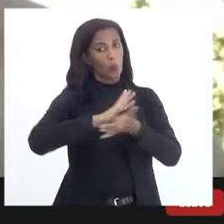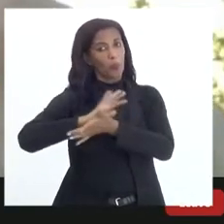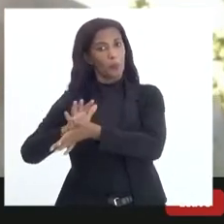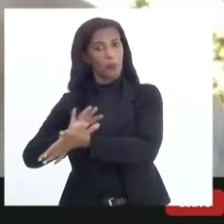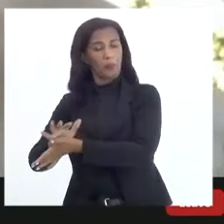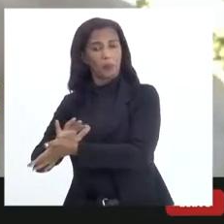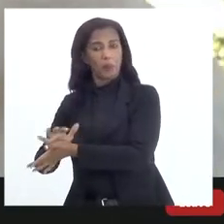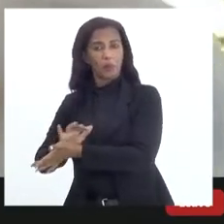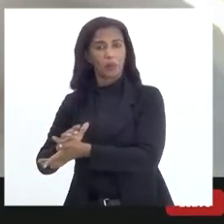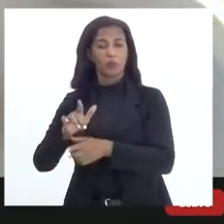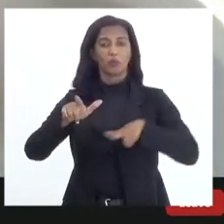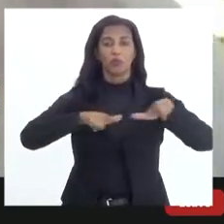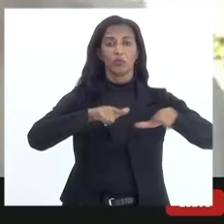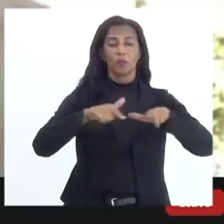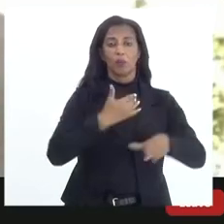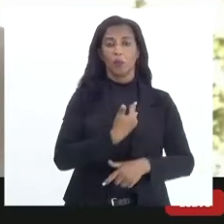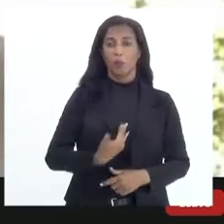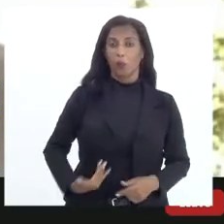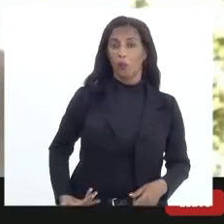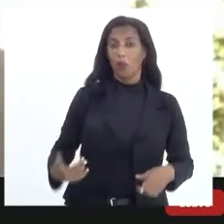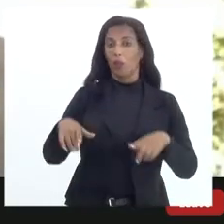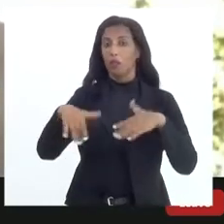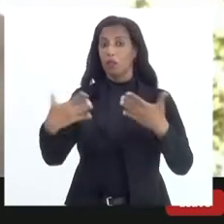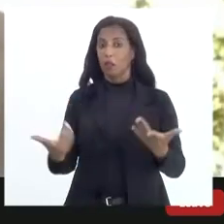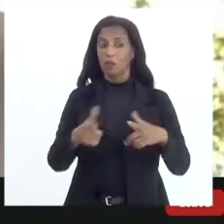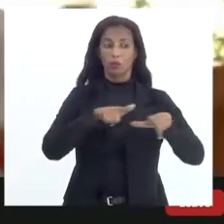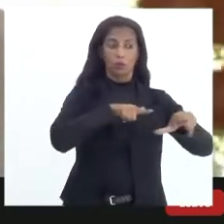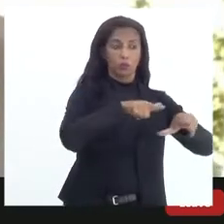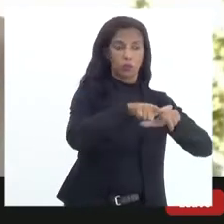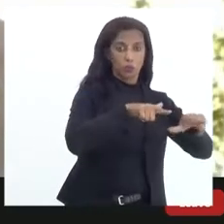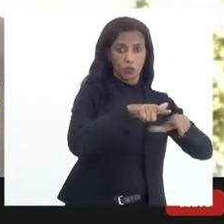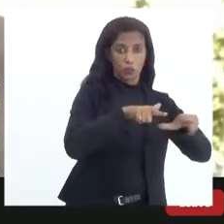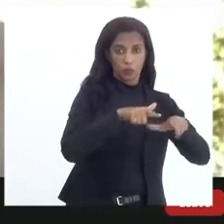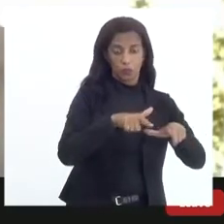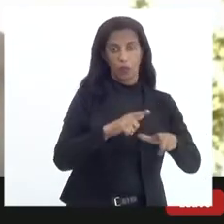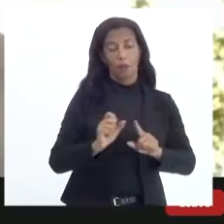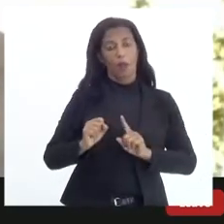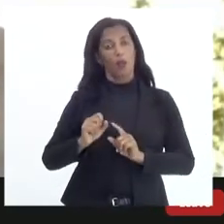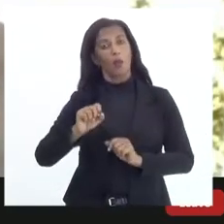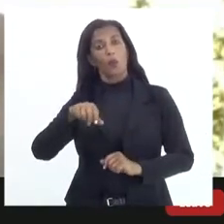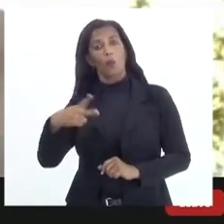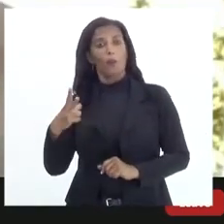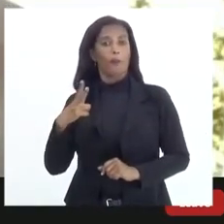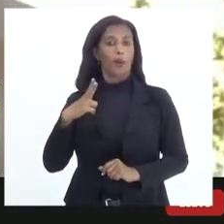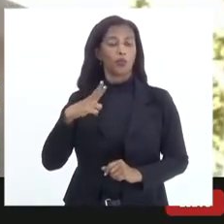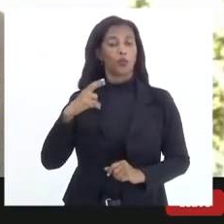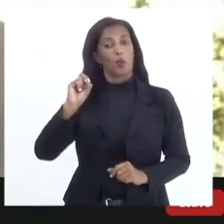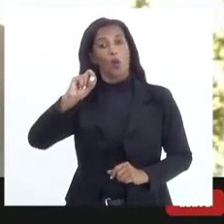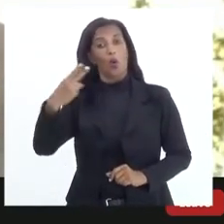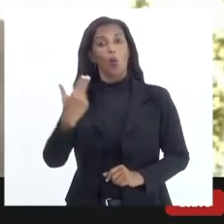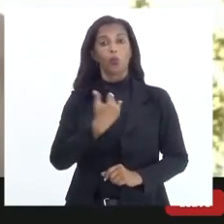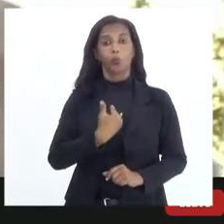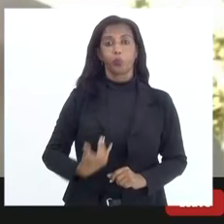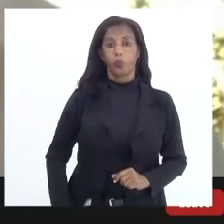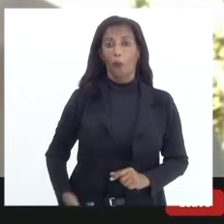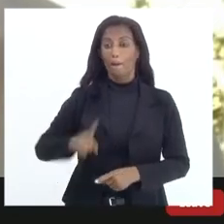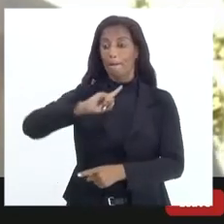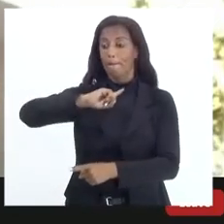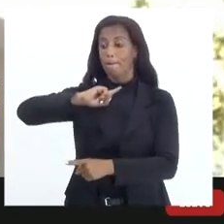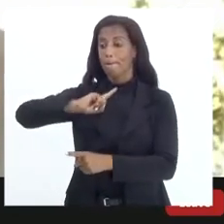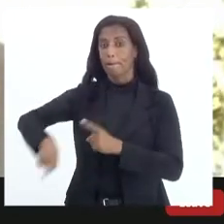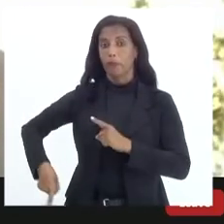preconceitos de servidores públicos, tanto no emprego, na iniciativa privada, quanto no serviço público,